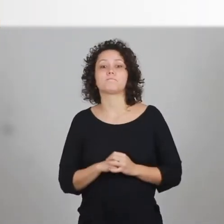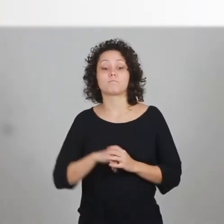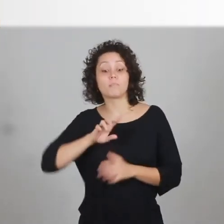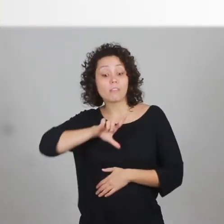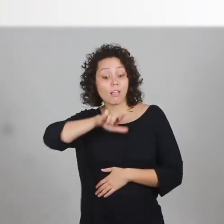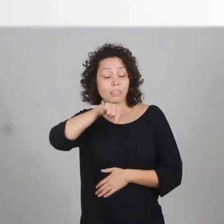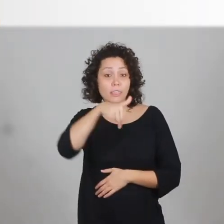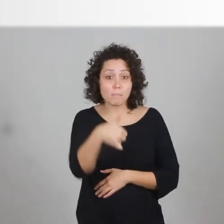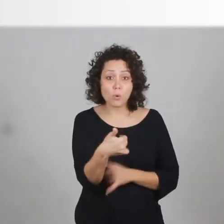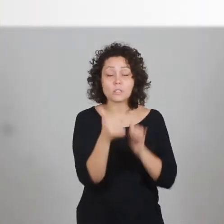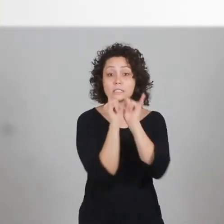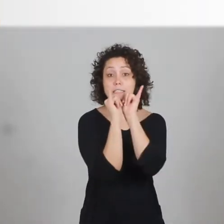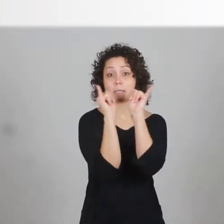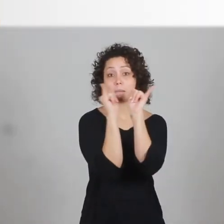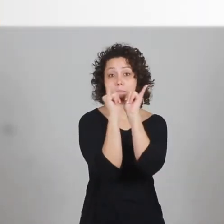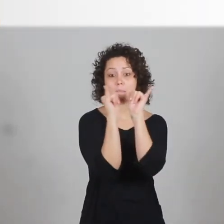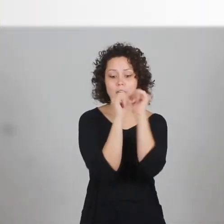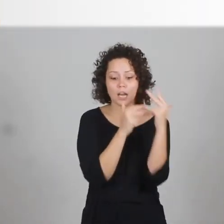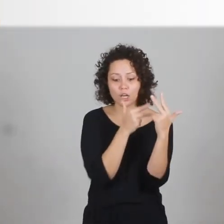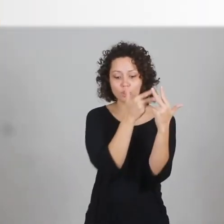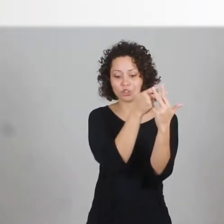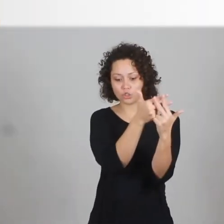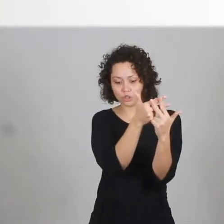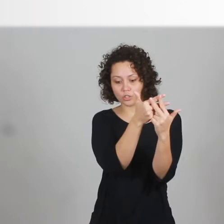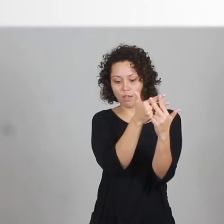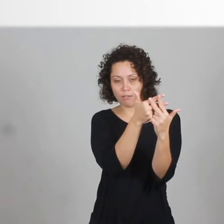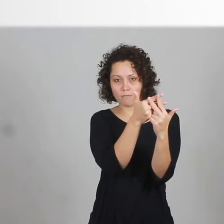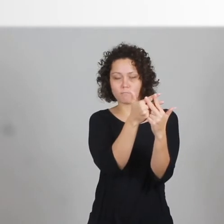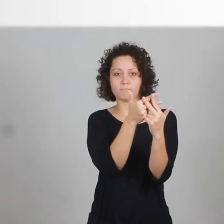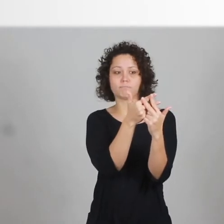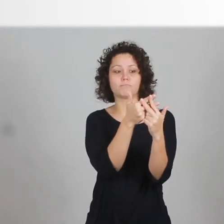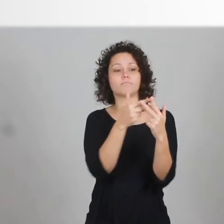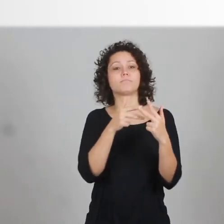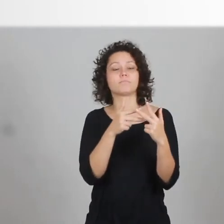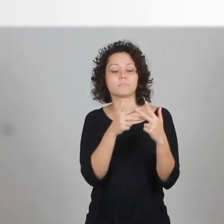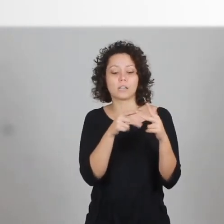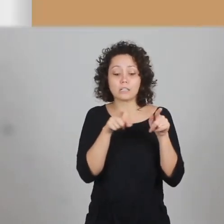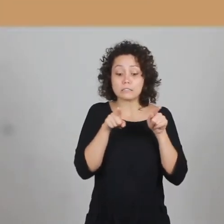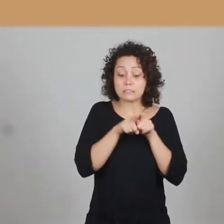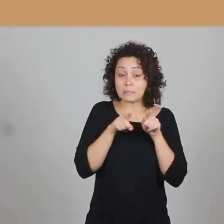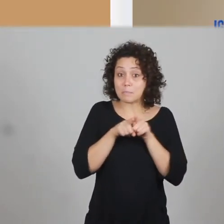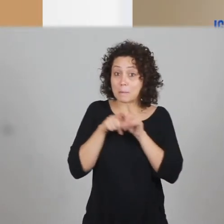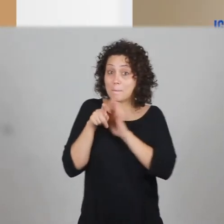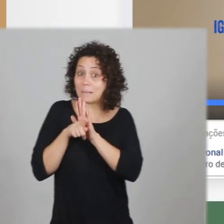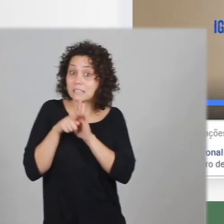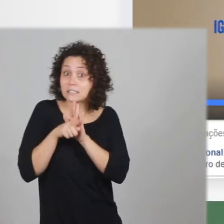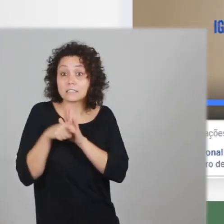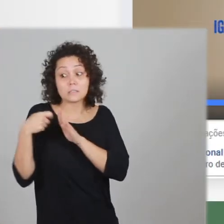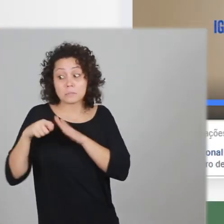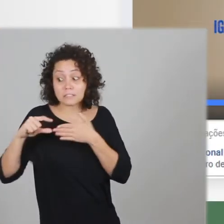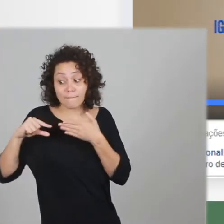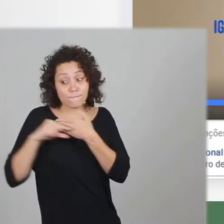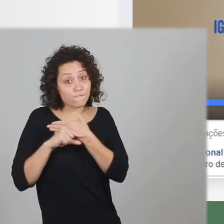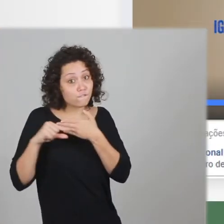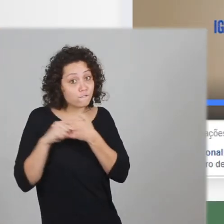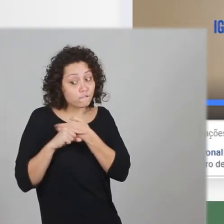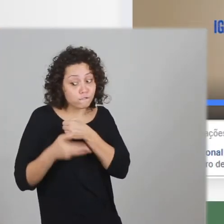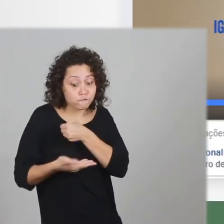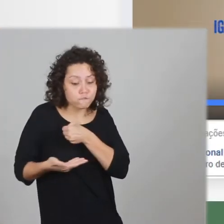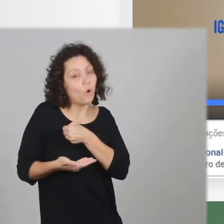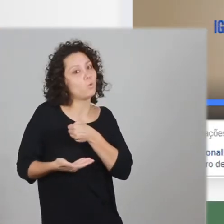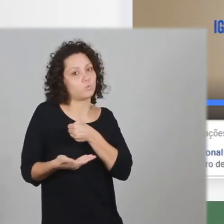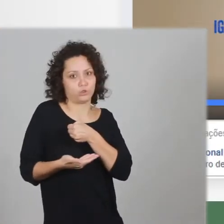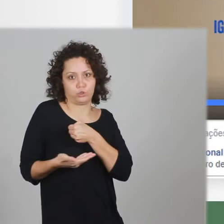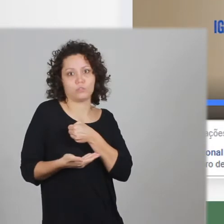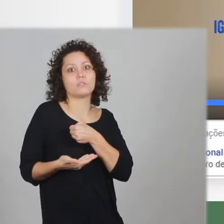gente tem uma campanha, a hashtag está na postagem, e pesquisa com fonte. Lembrem que eu falei da importância da fonte, então é uma fonte, está